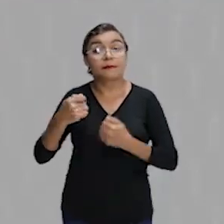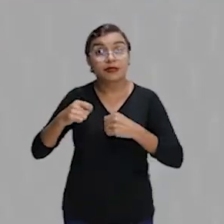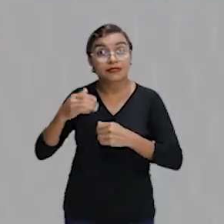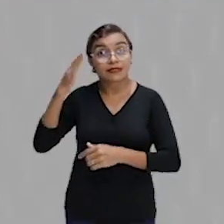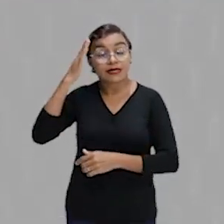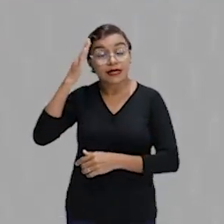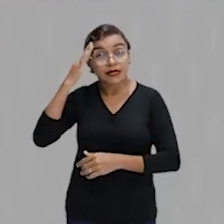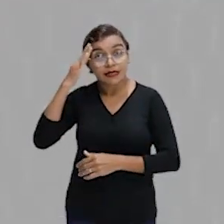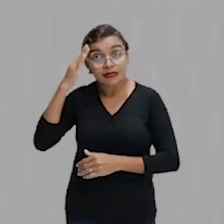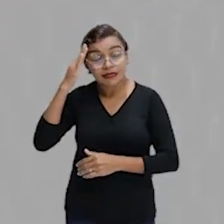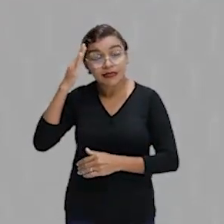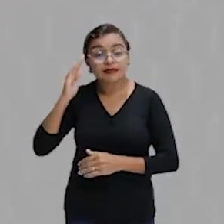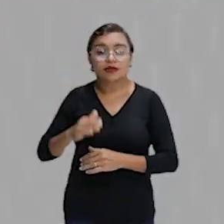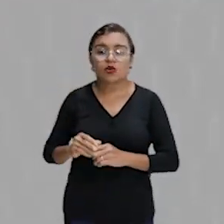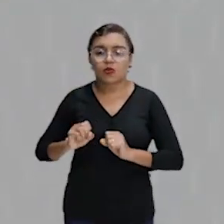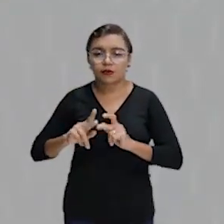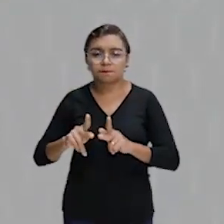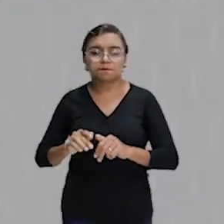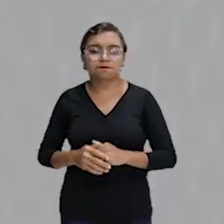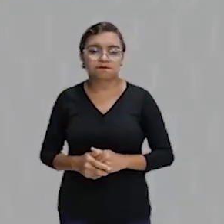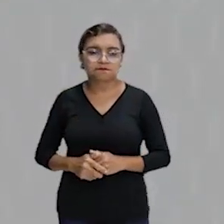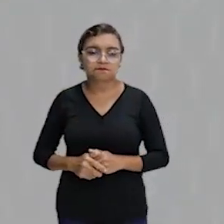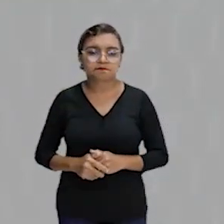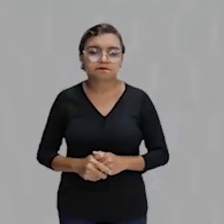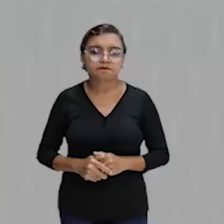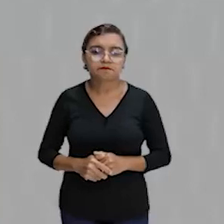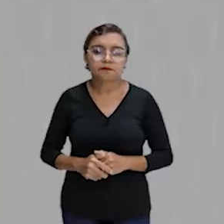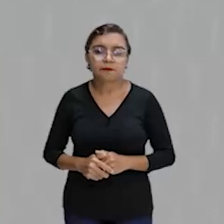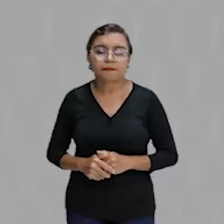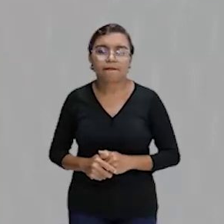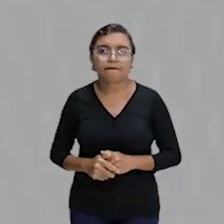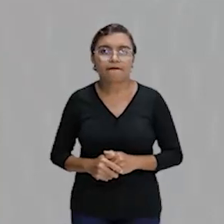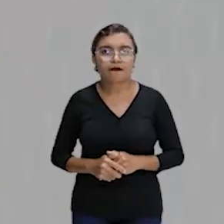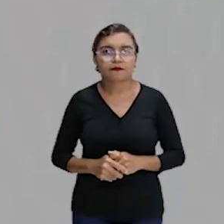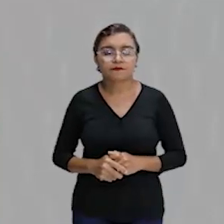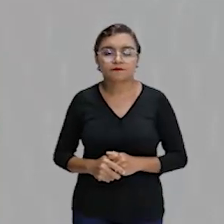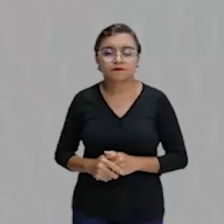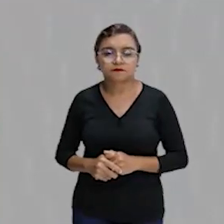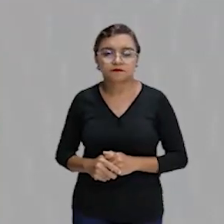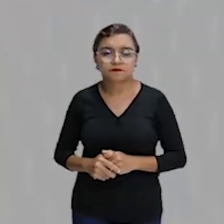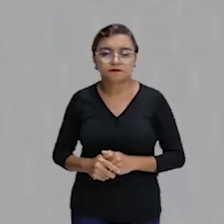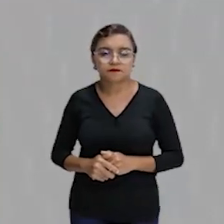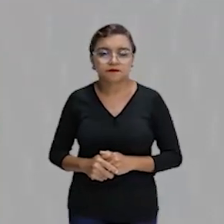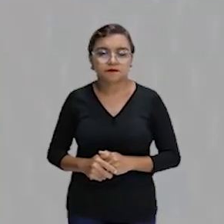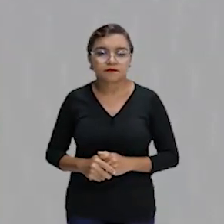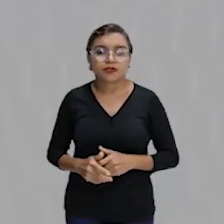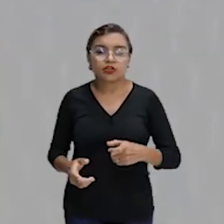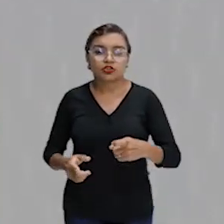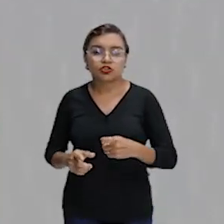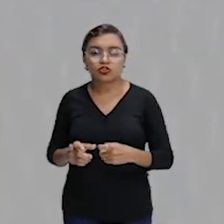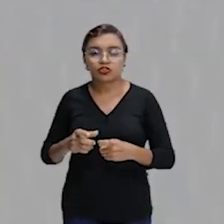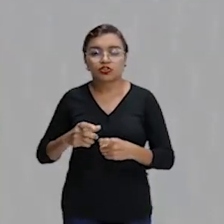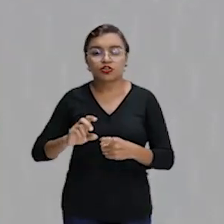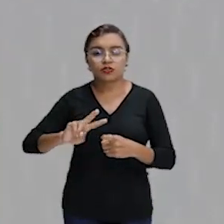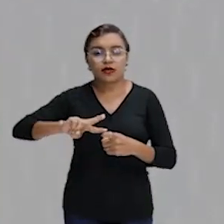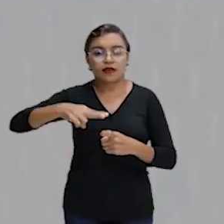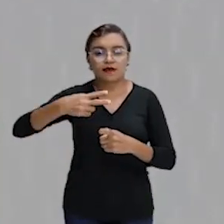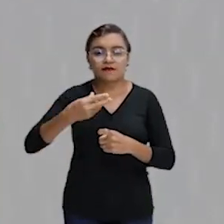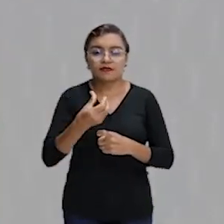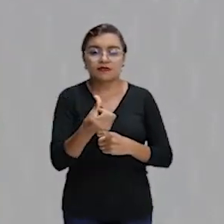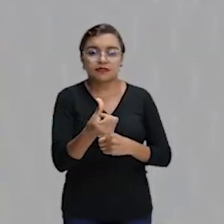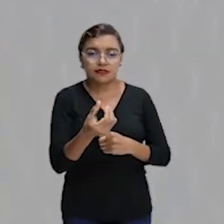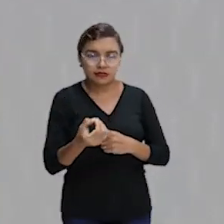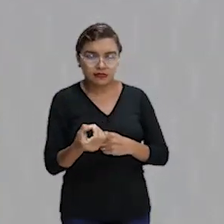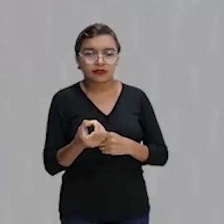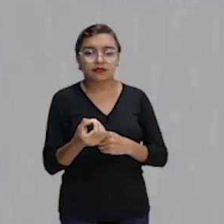passo a passo da nossa aula. Belezinha? Então, vamos continuar. Guarda essa informação, ó. X elevado a 60 é x elevado a 20 vezes x elevado